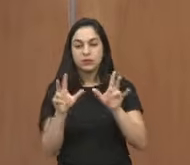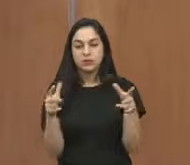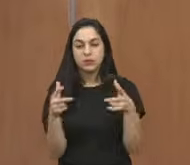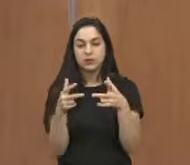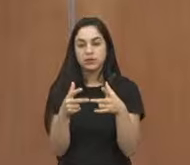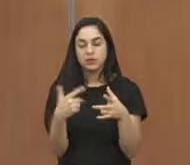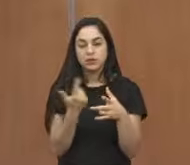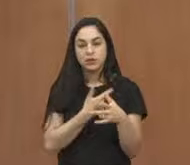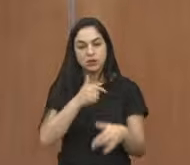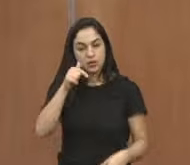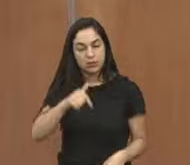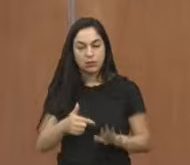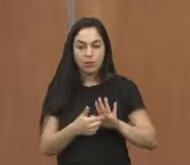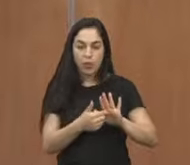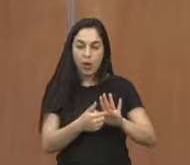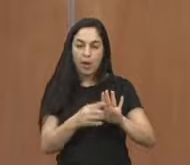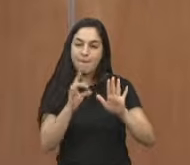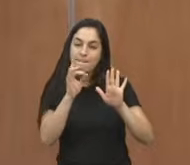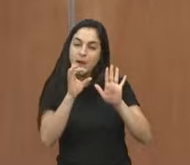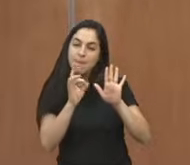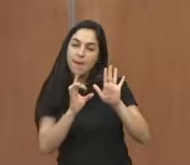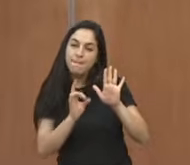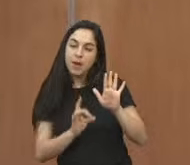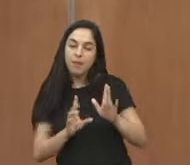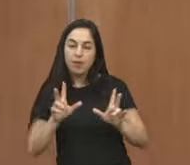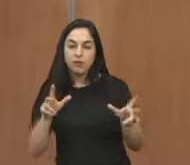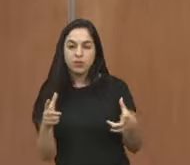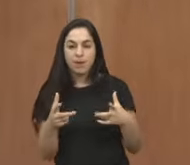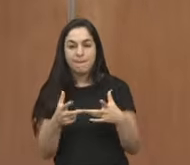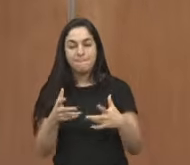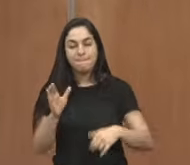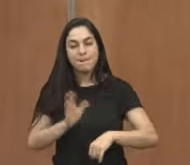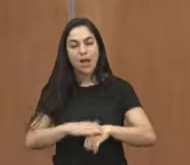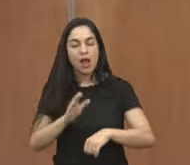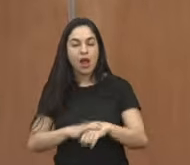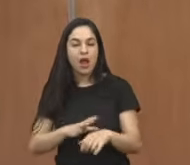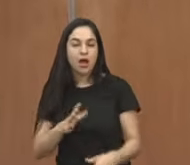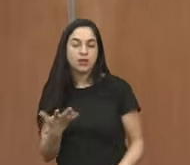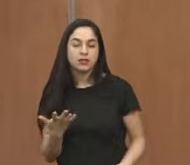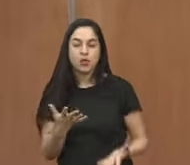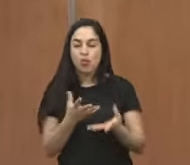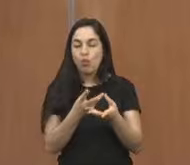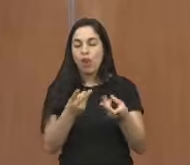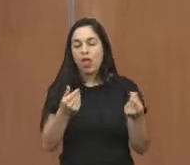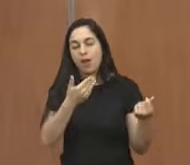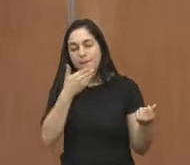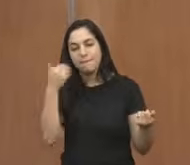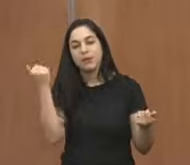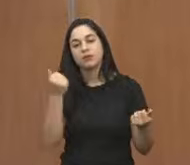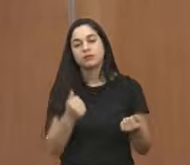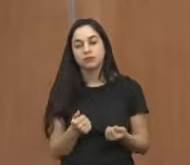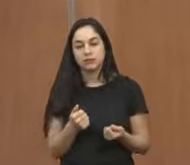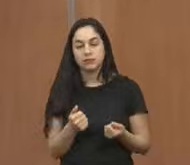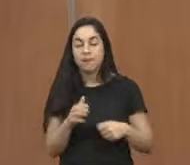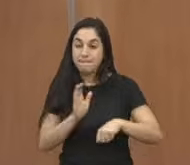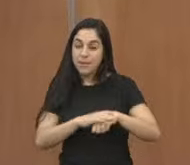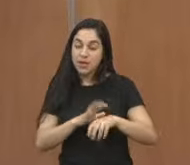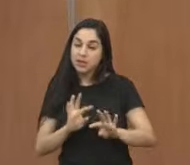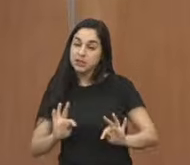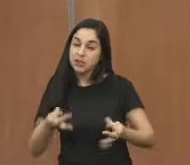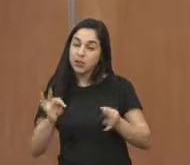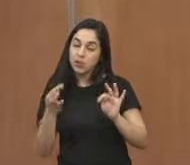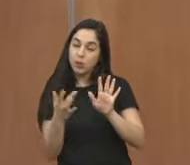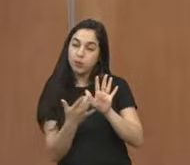questões que a gente está aqui pontuando, visando sempre uma sessão de Câmara mais qualificada, com mais tecnologia